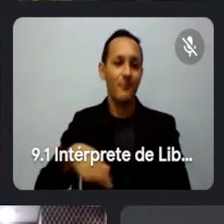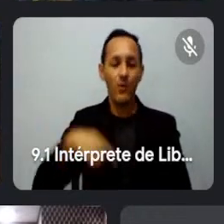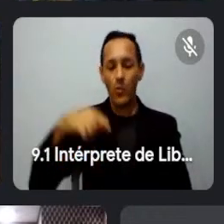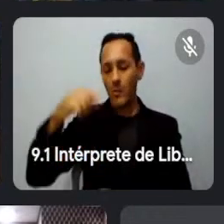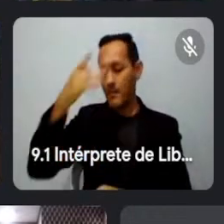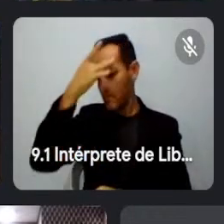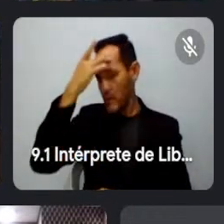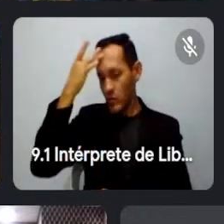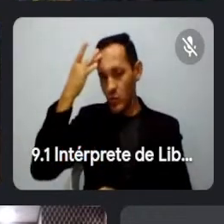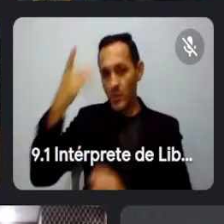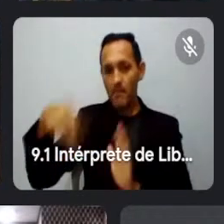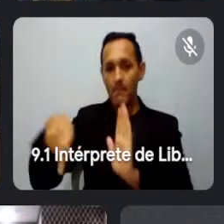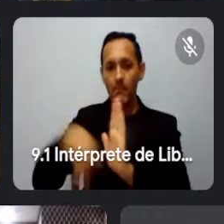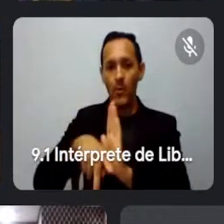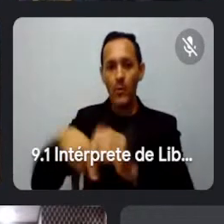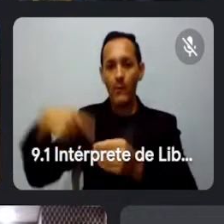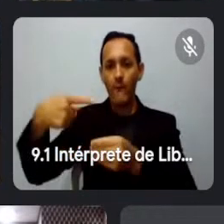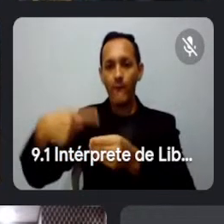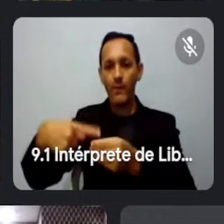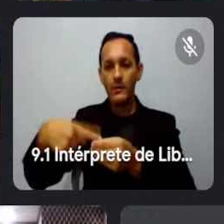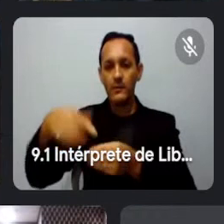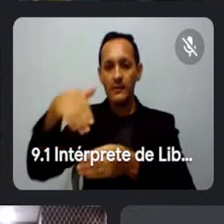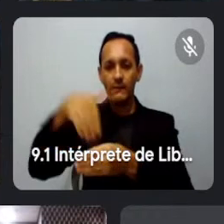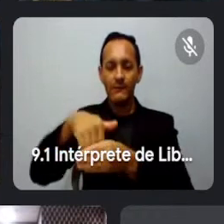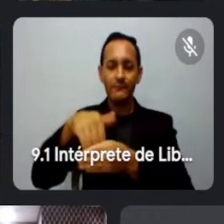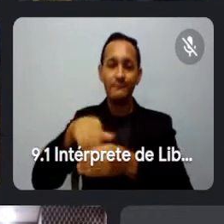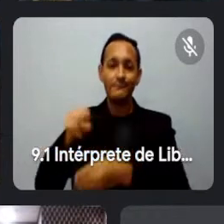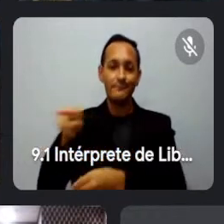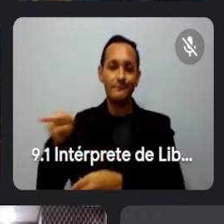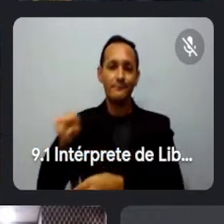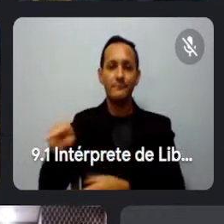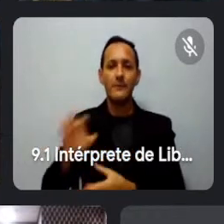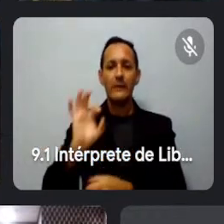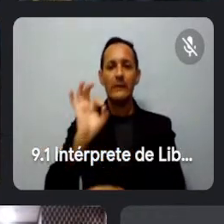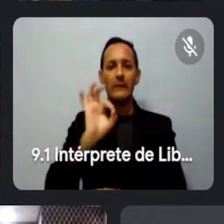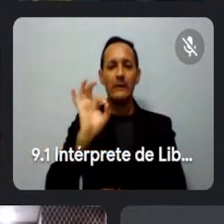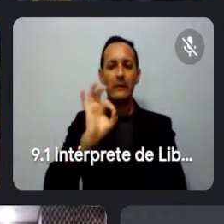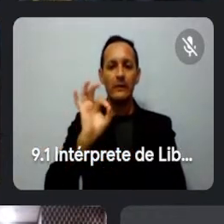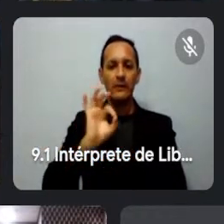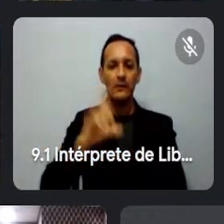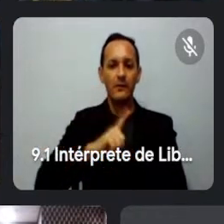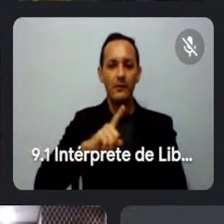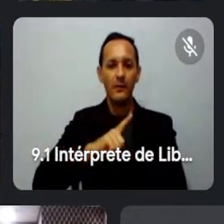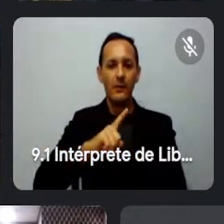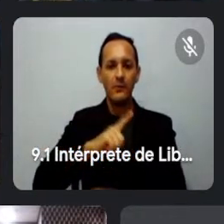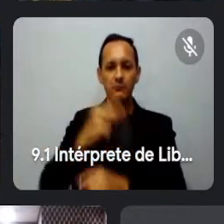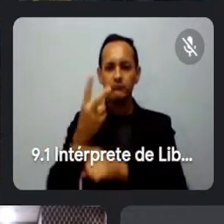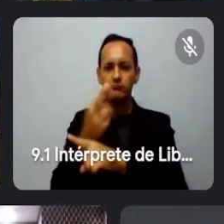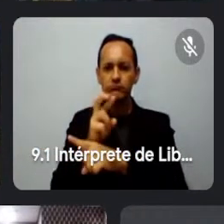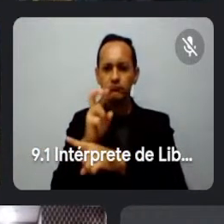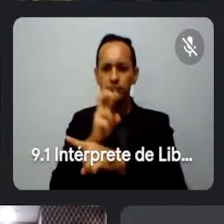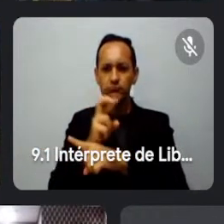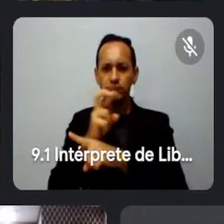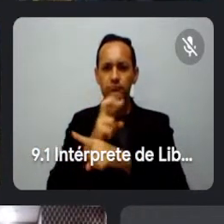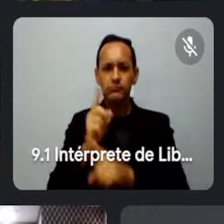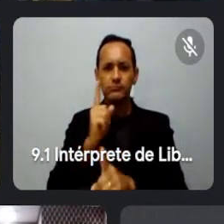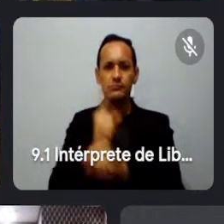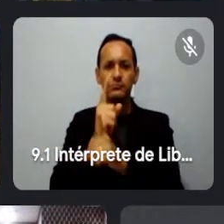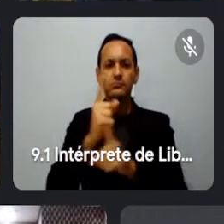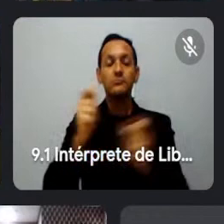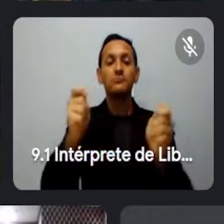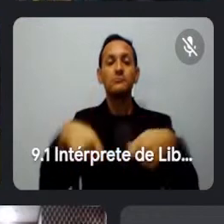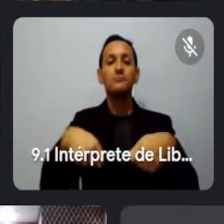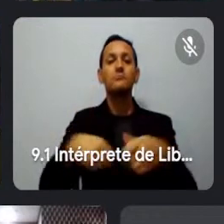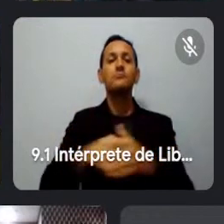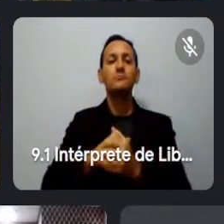Eu não eu não faço nada impede que esse fato seja e neste Gava e é